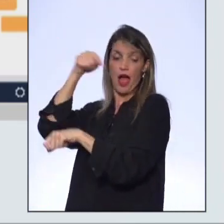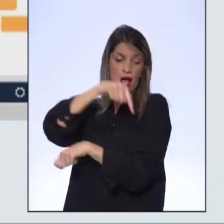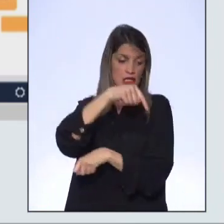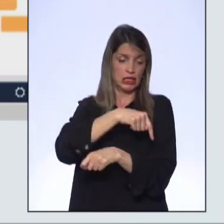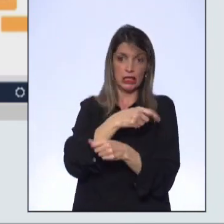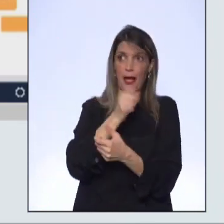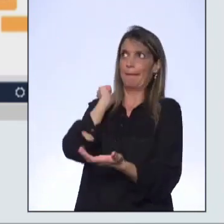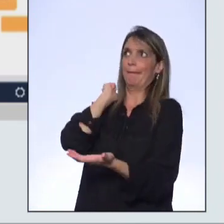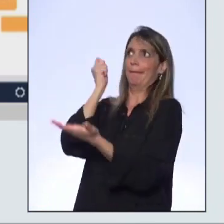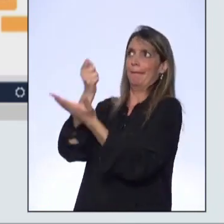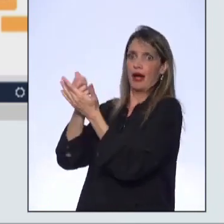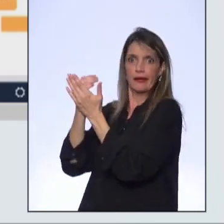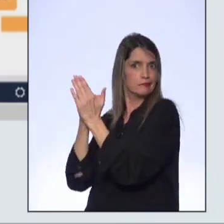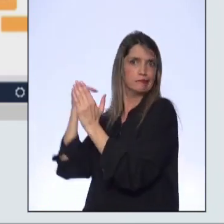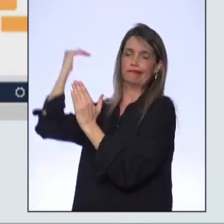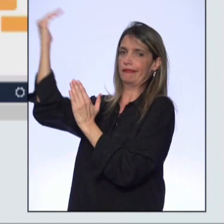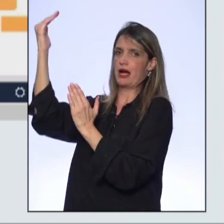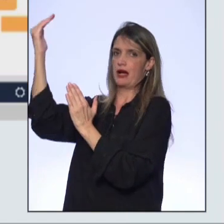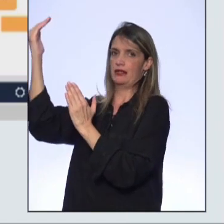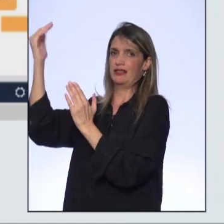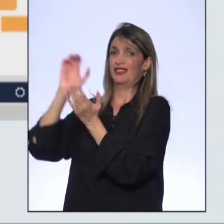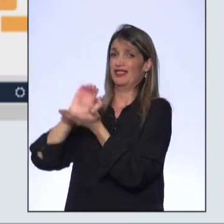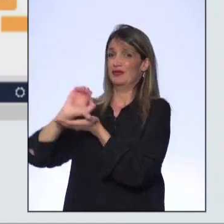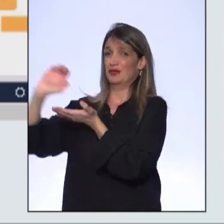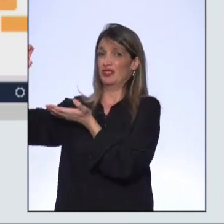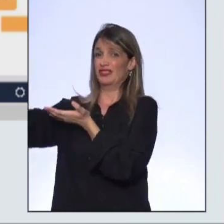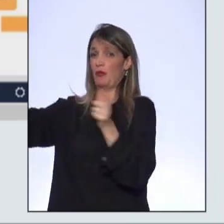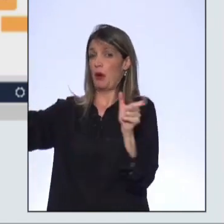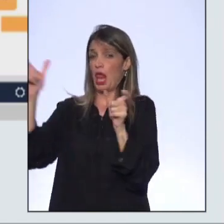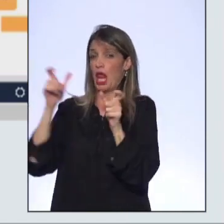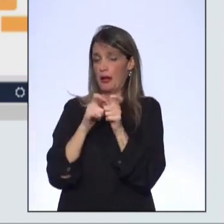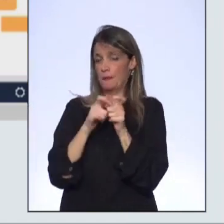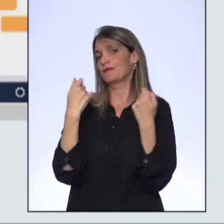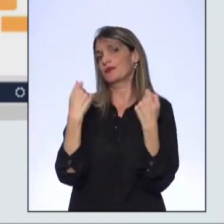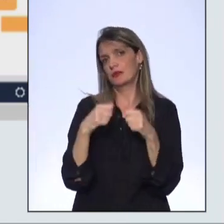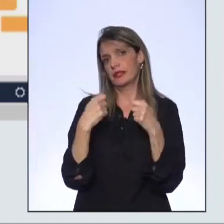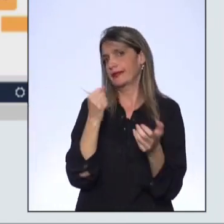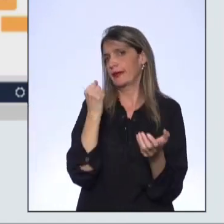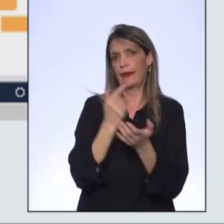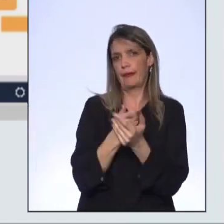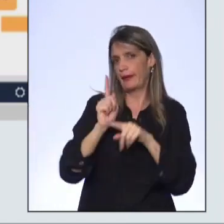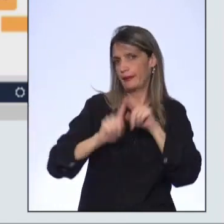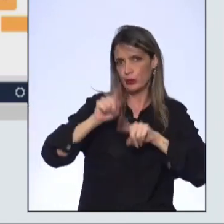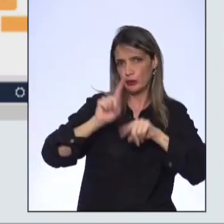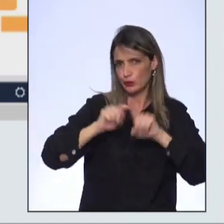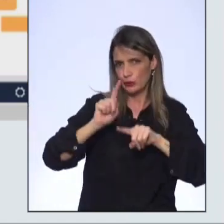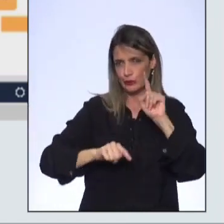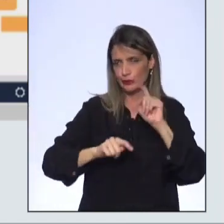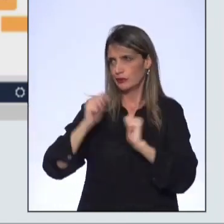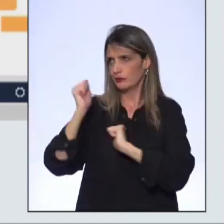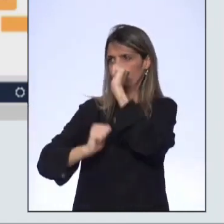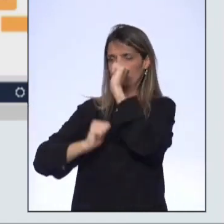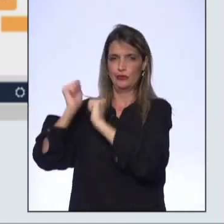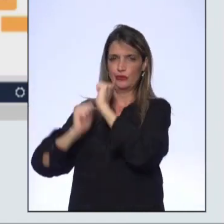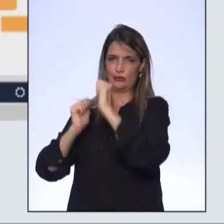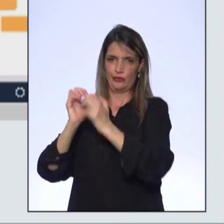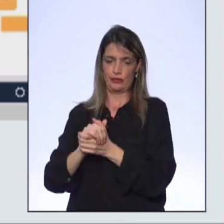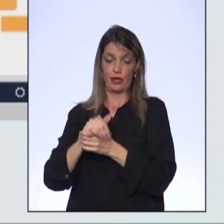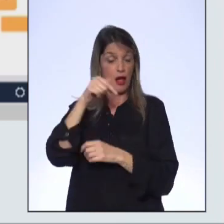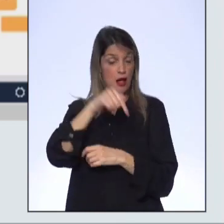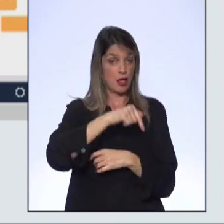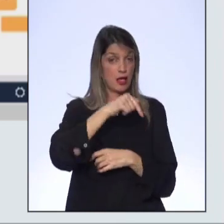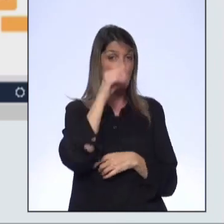brasileiros e isso reduz as importações. Este é o caso de quem precisa comprar produtos industrializados. No